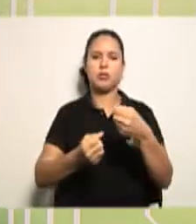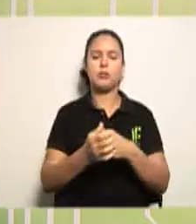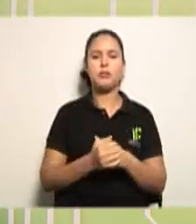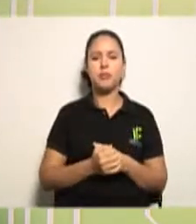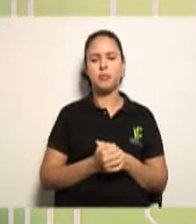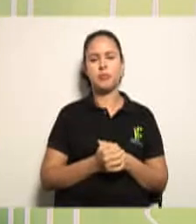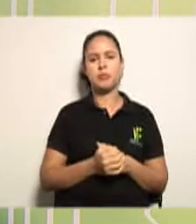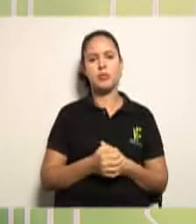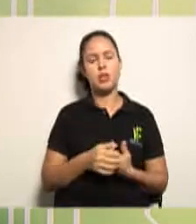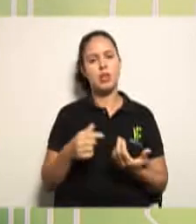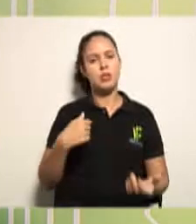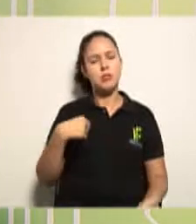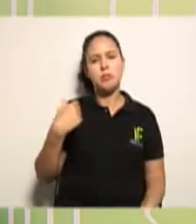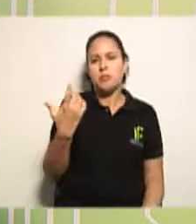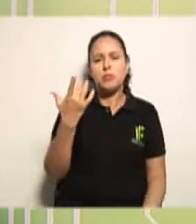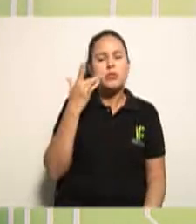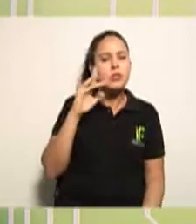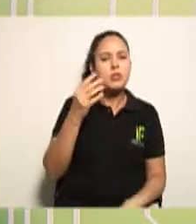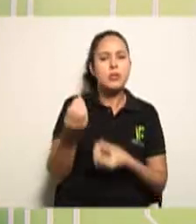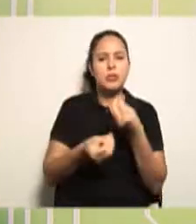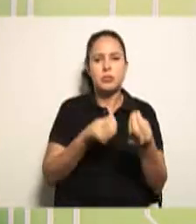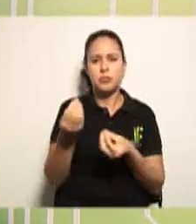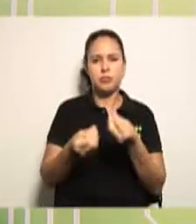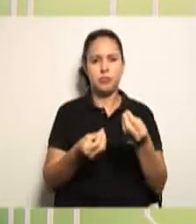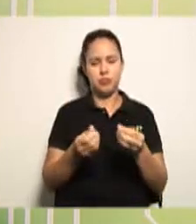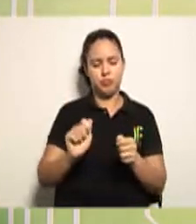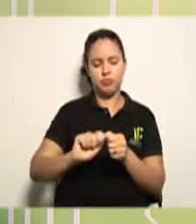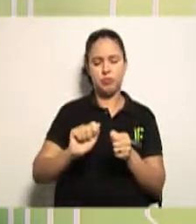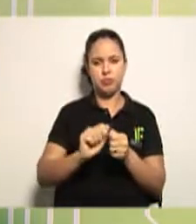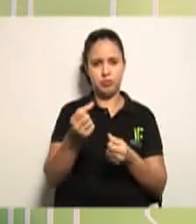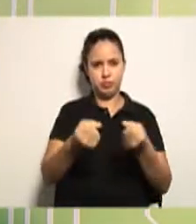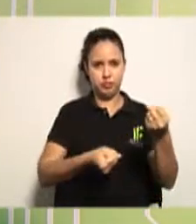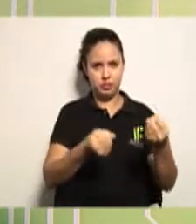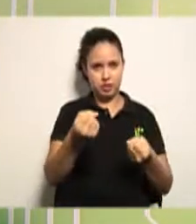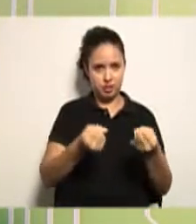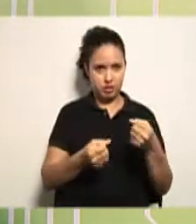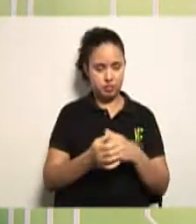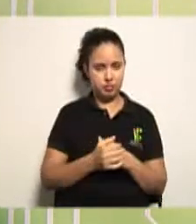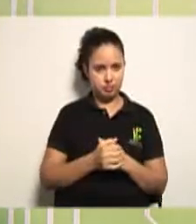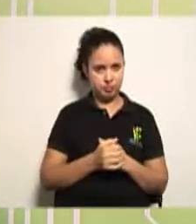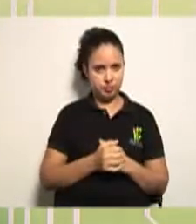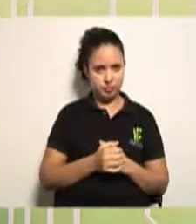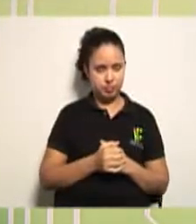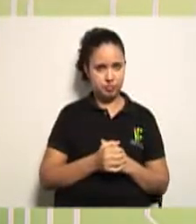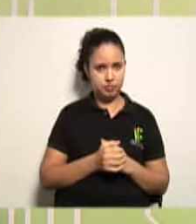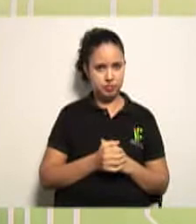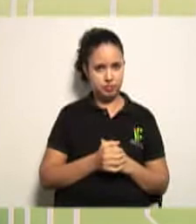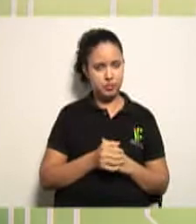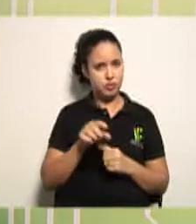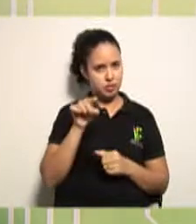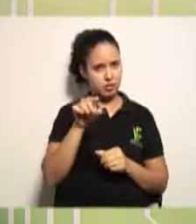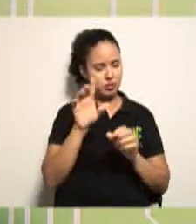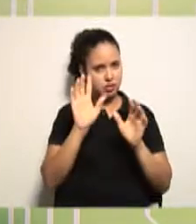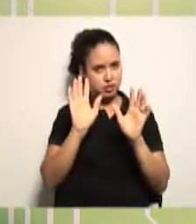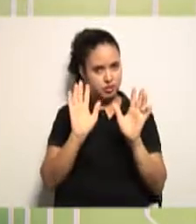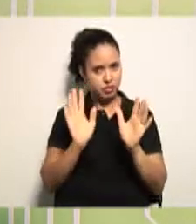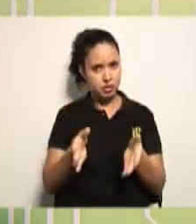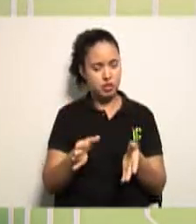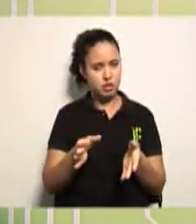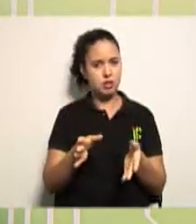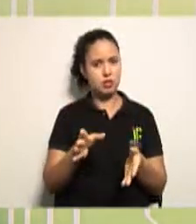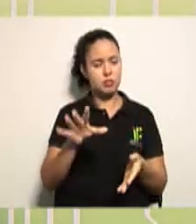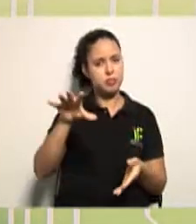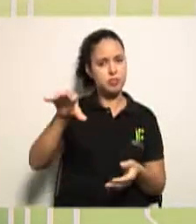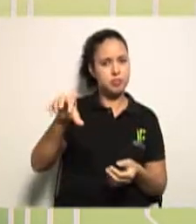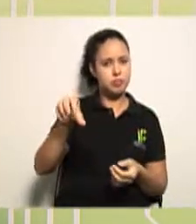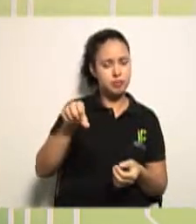sei direito, nem pensei como que monta um carro. Mas não sei quem de vocês já pegou aí, nem que seja algo simples, professora.